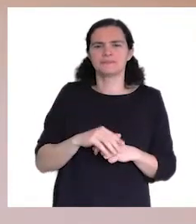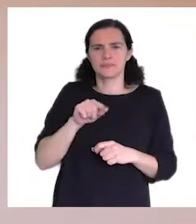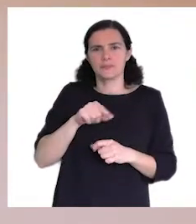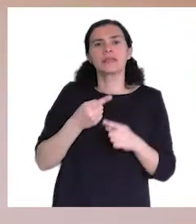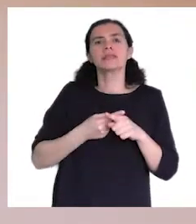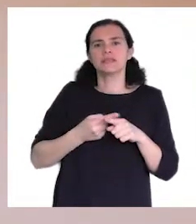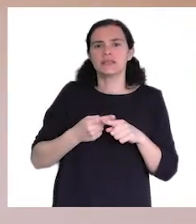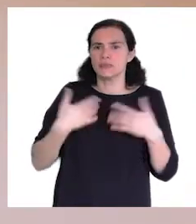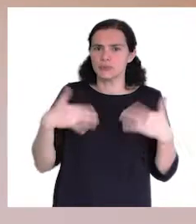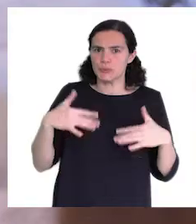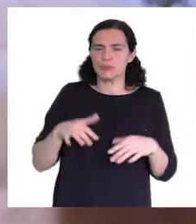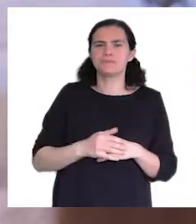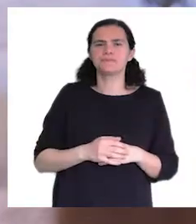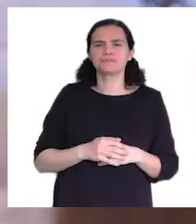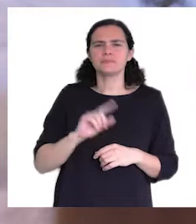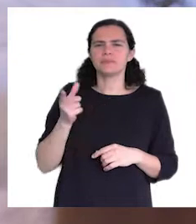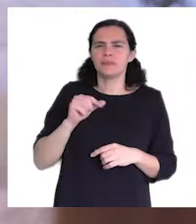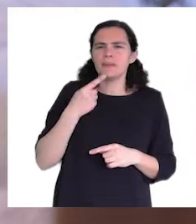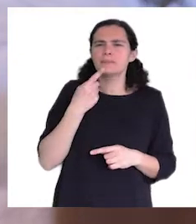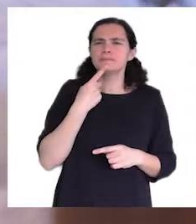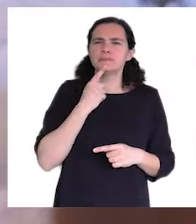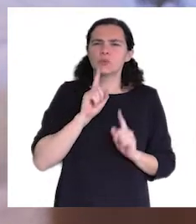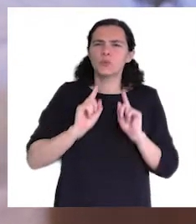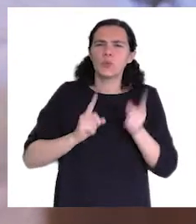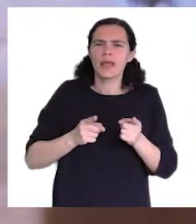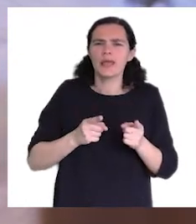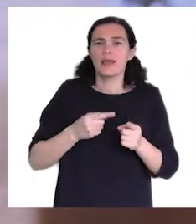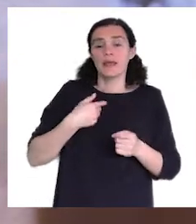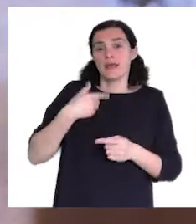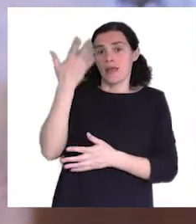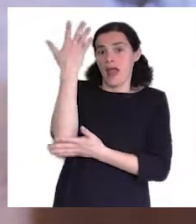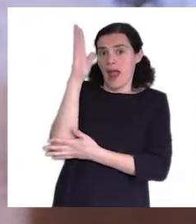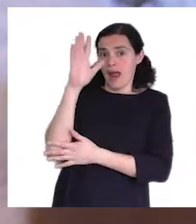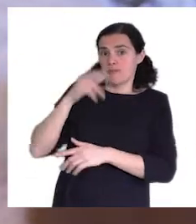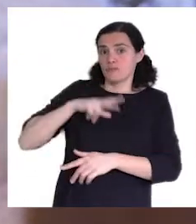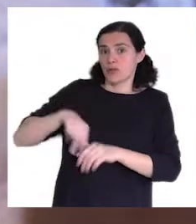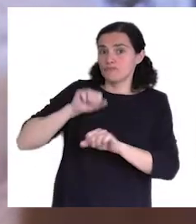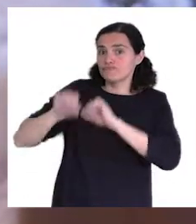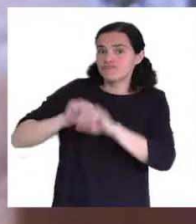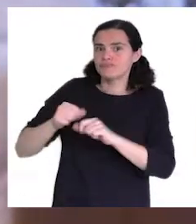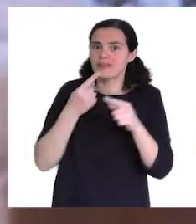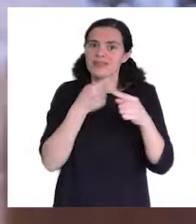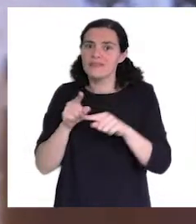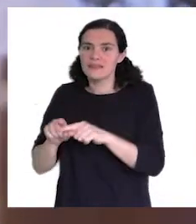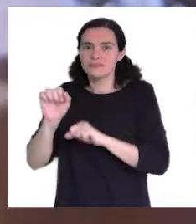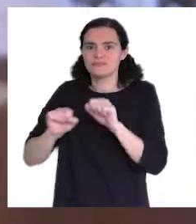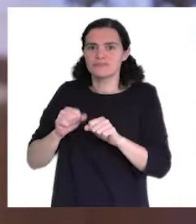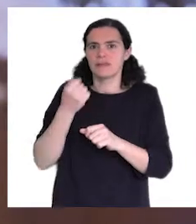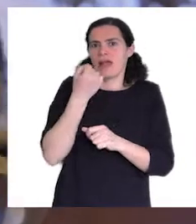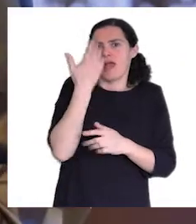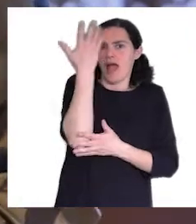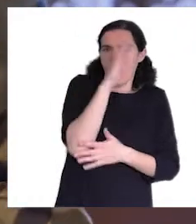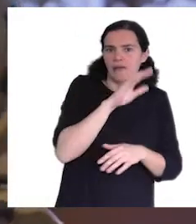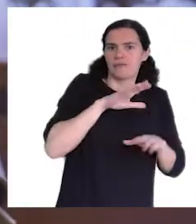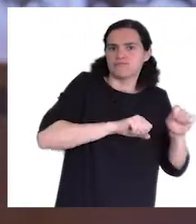um ponto de interesse muito grande, mas também abordar o que é uma espécie autóctone e a sua diferença, ou seja, o que é uma espécie invasora, uma